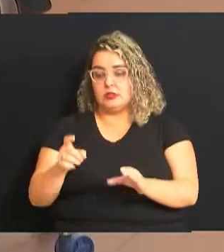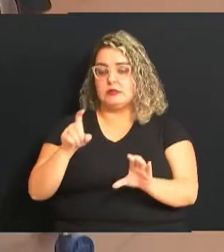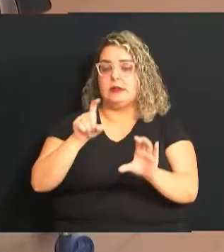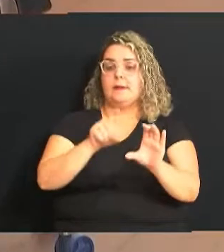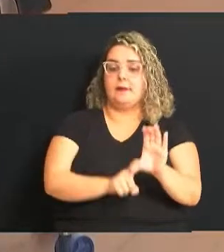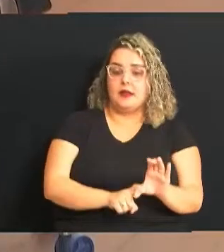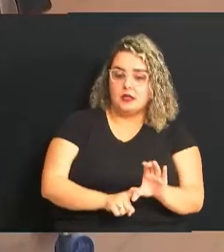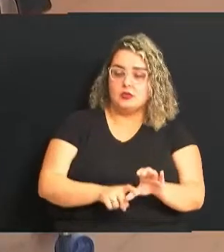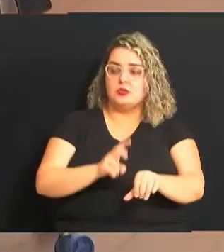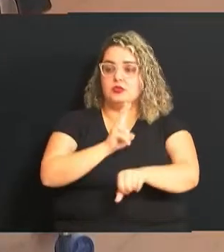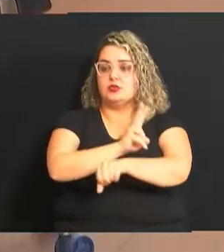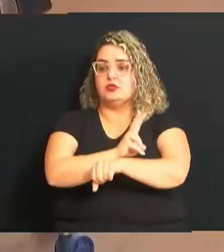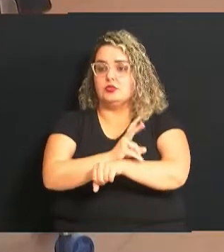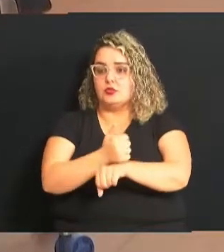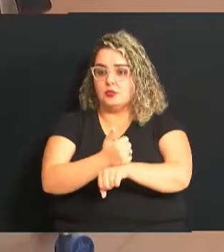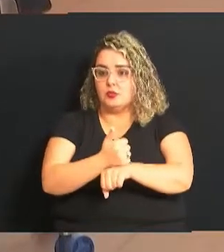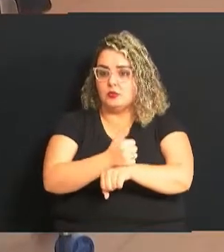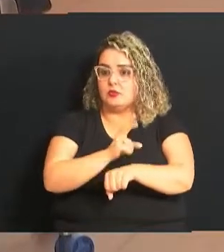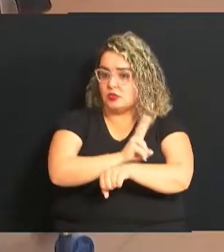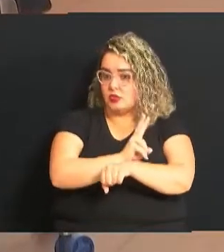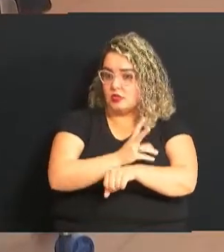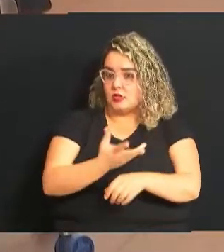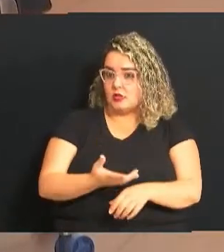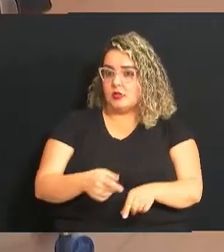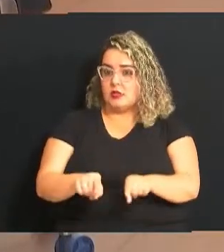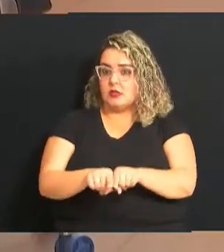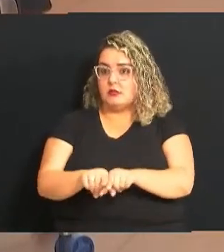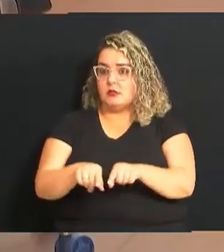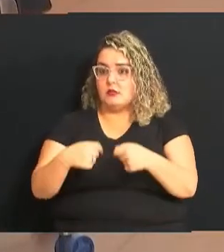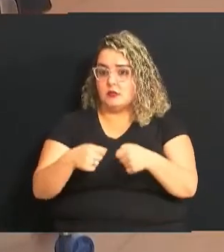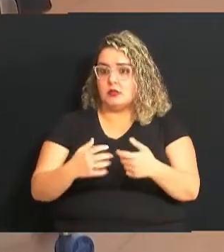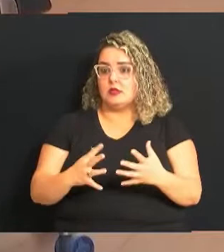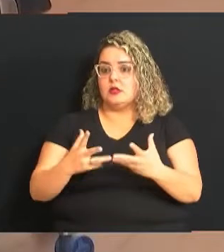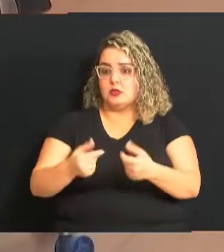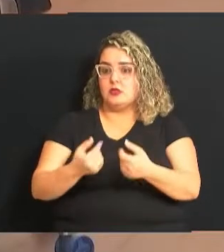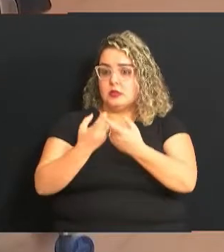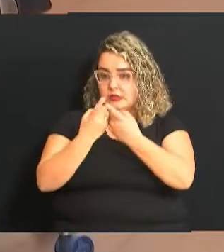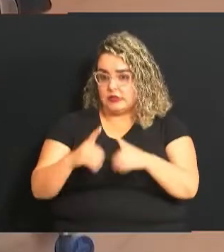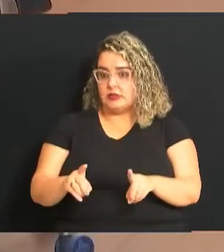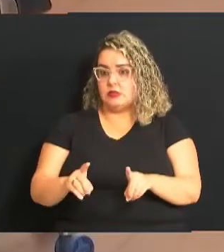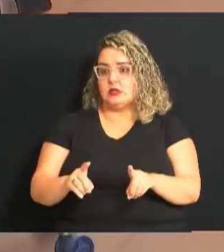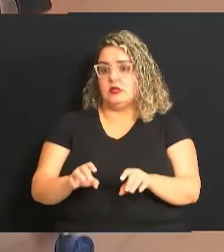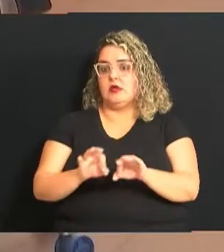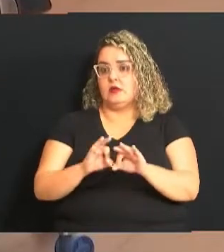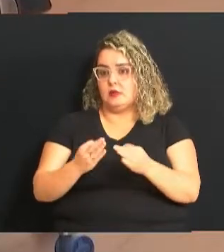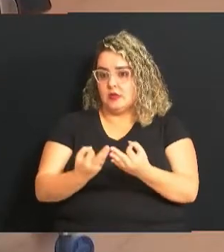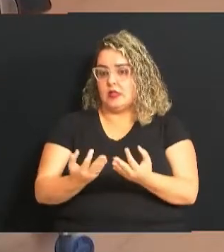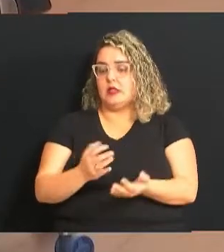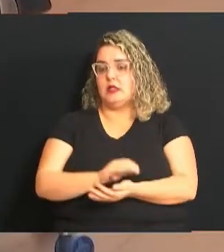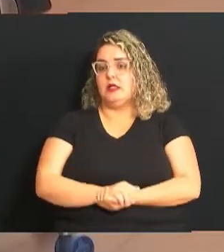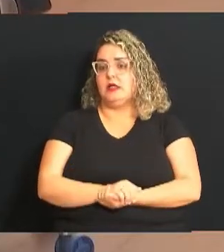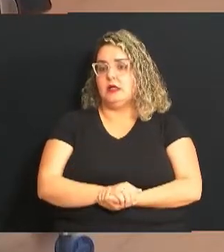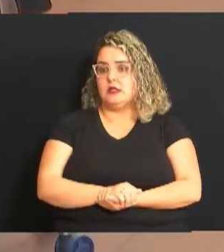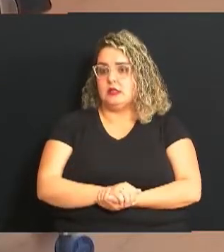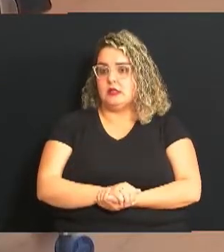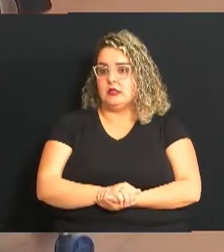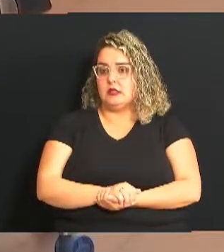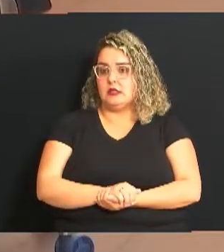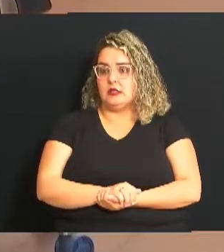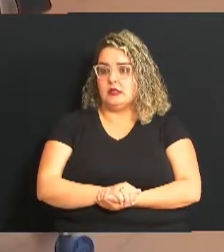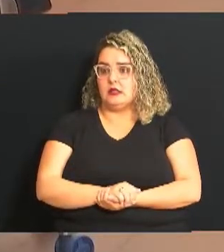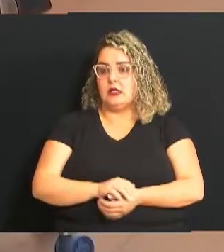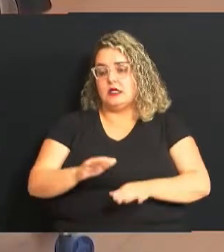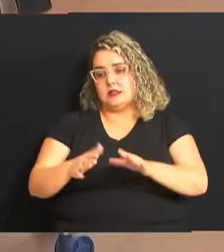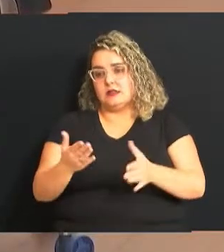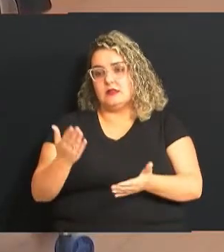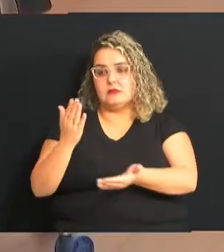cuidador. E que também precisa ter toda essa dignidade da família também, que acaba tendo, muitos deixam até o emprego